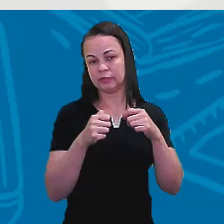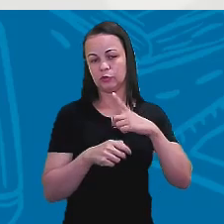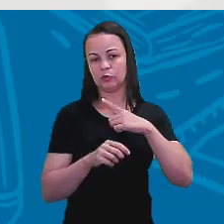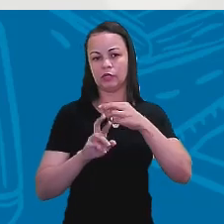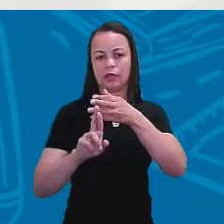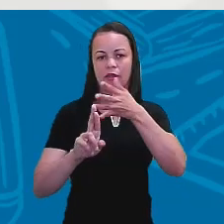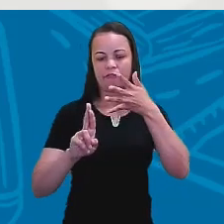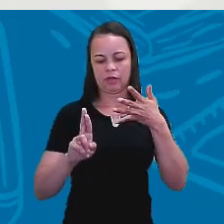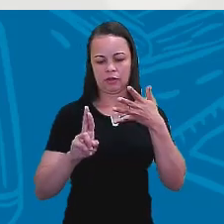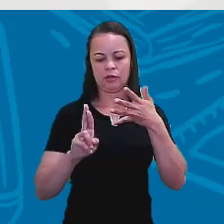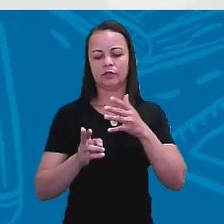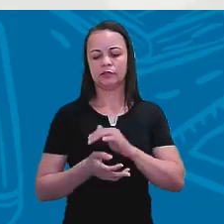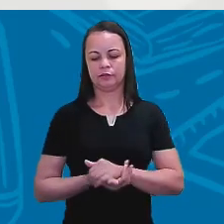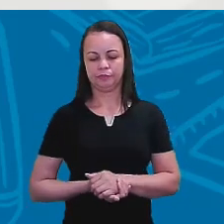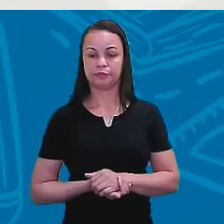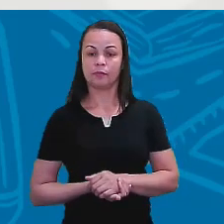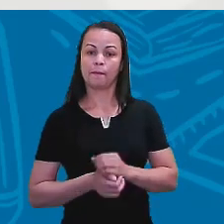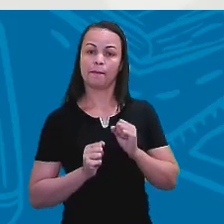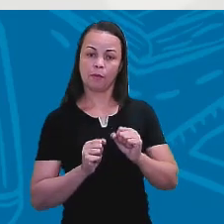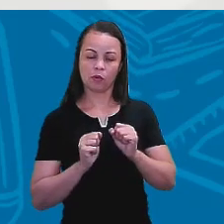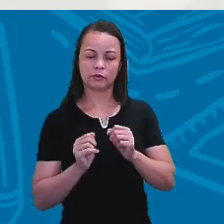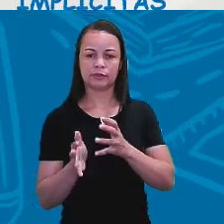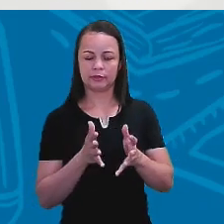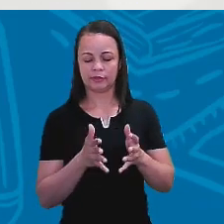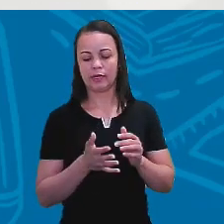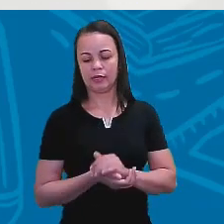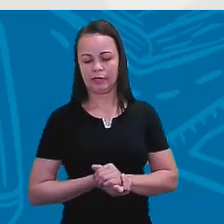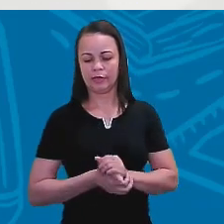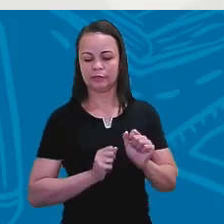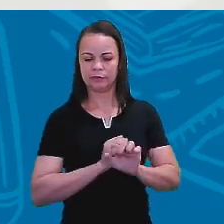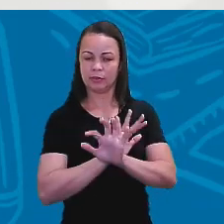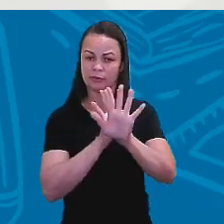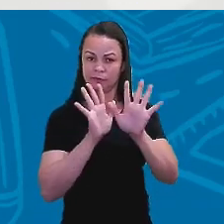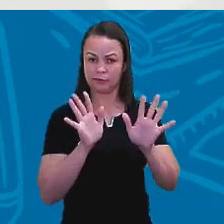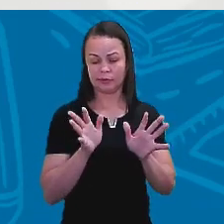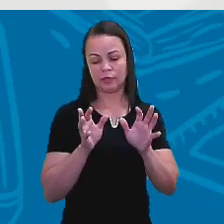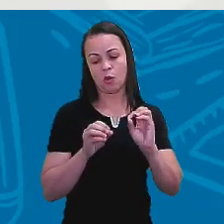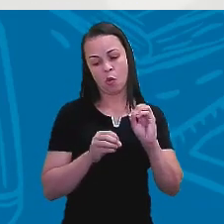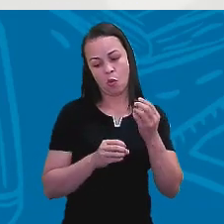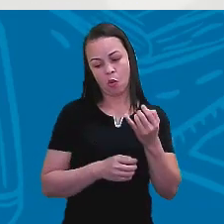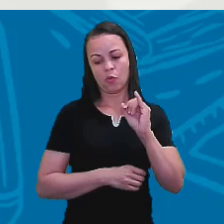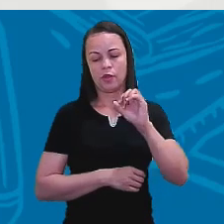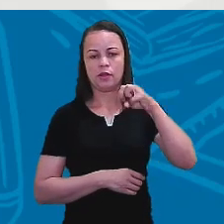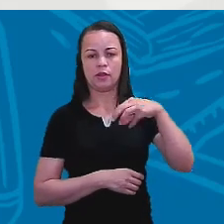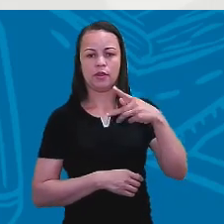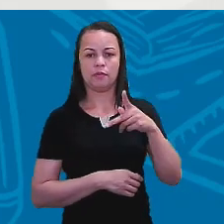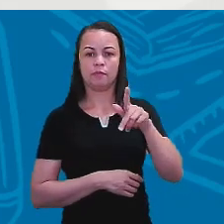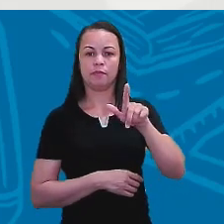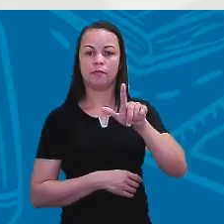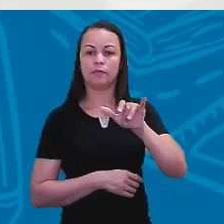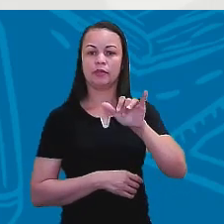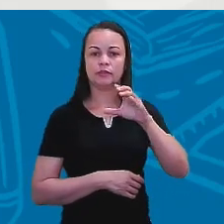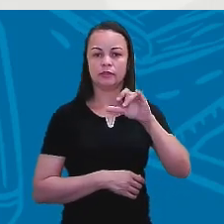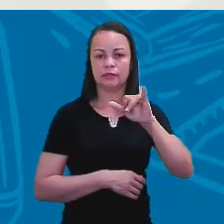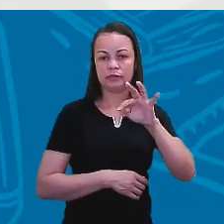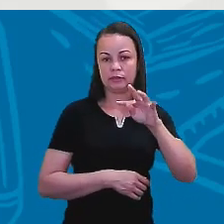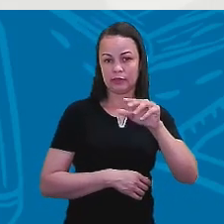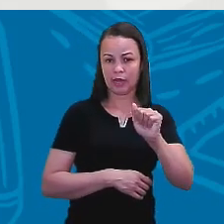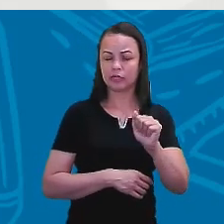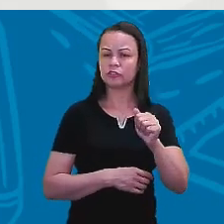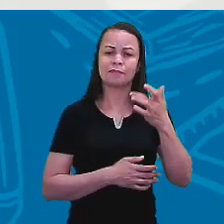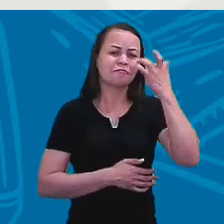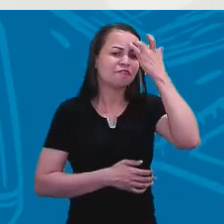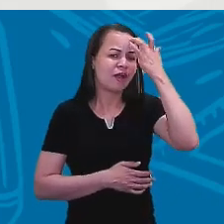referências que podem ser explícitas ou implícitas. Explícitas são